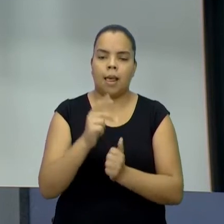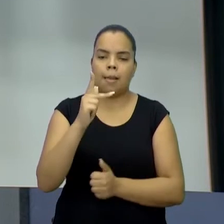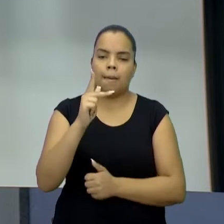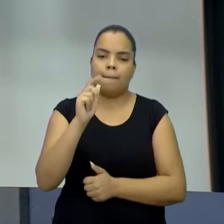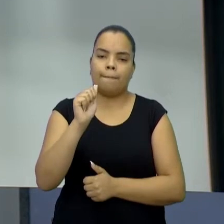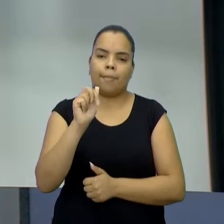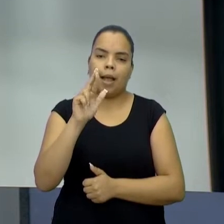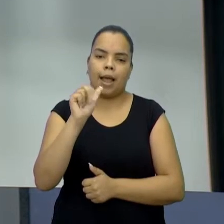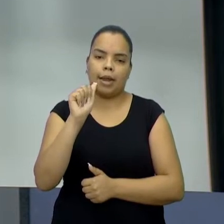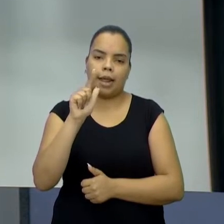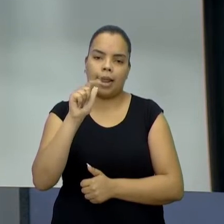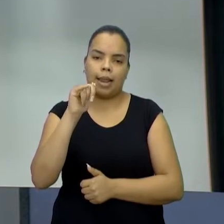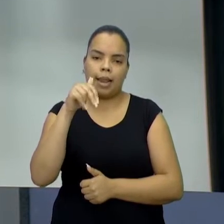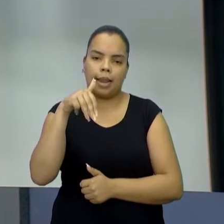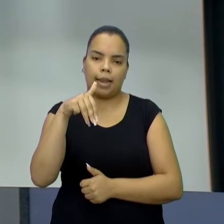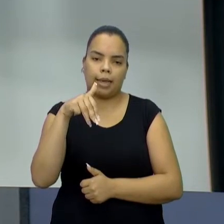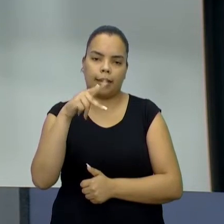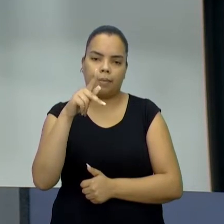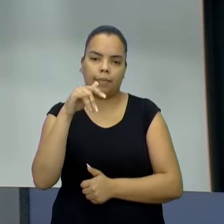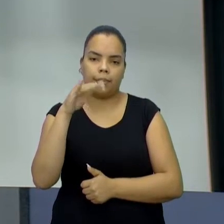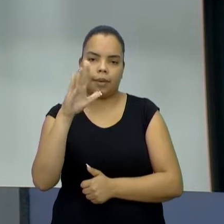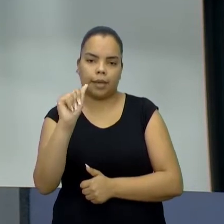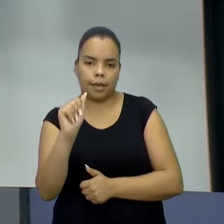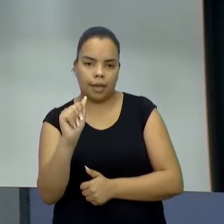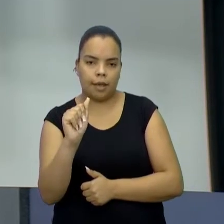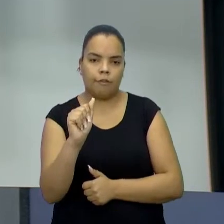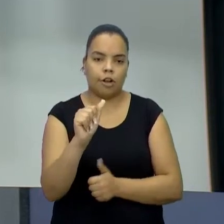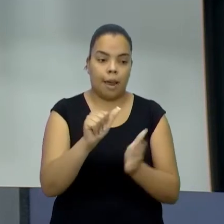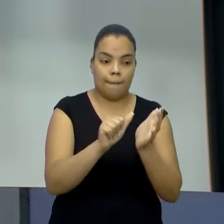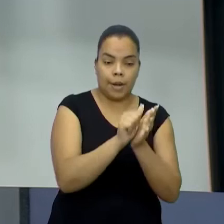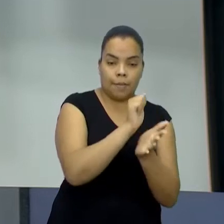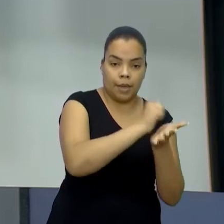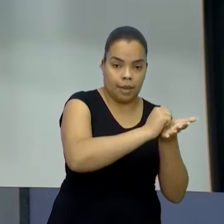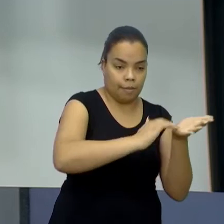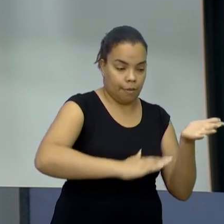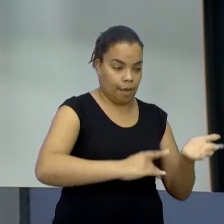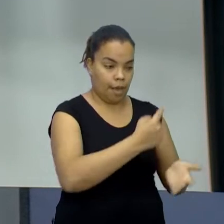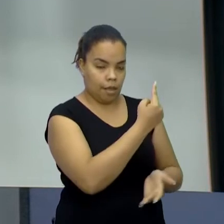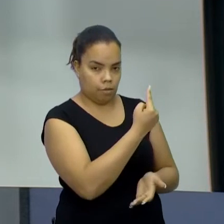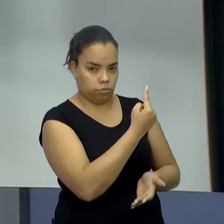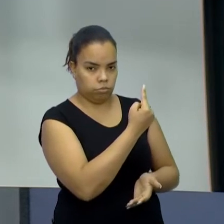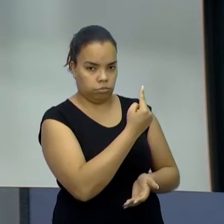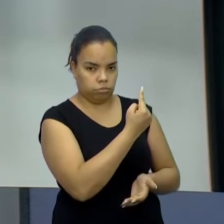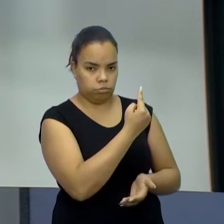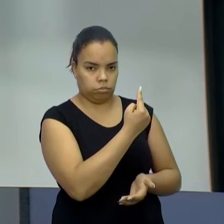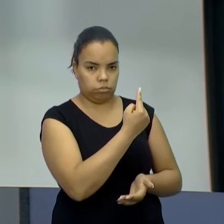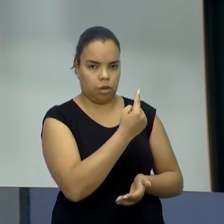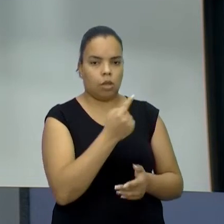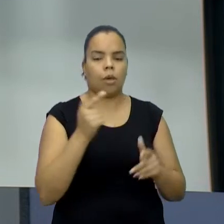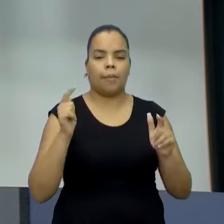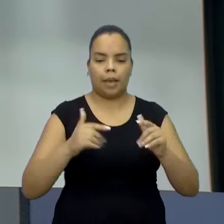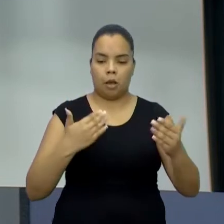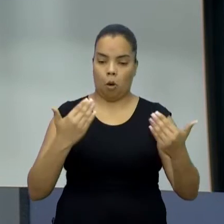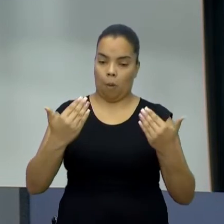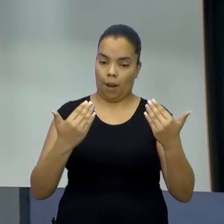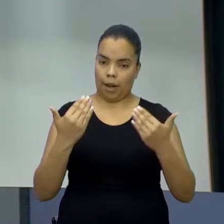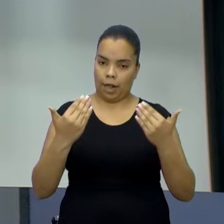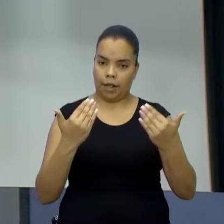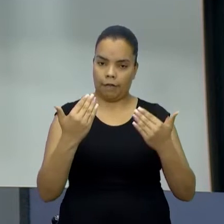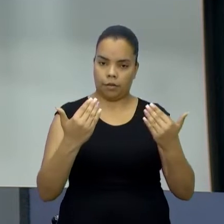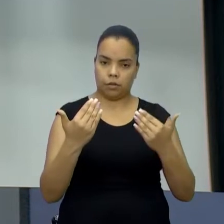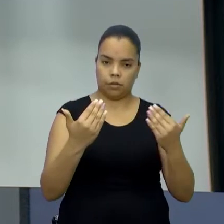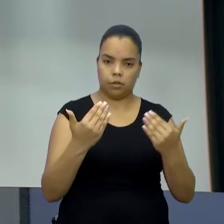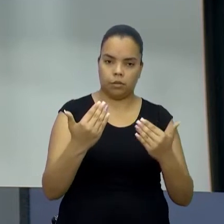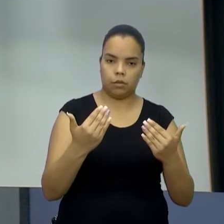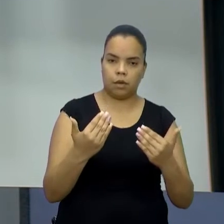também apareceram lá na primeira atividade, na atividade integrada 1, onde também fazíamos comparativo em